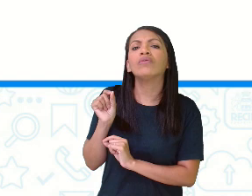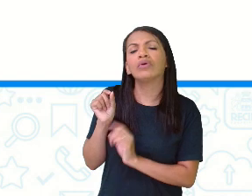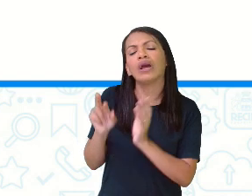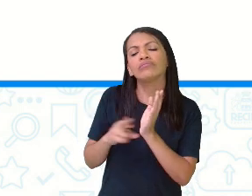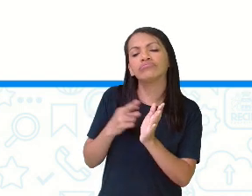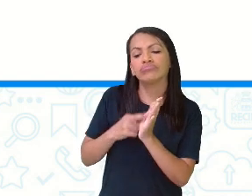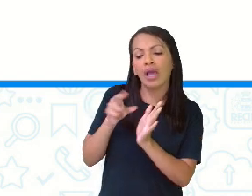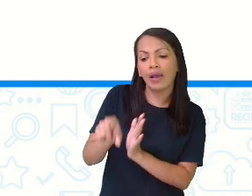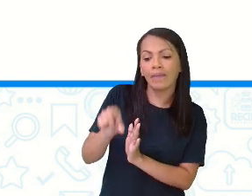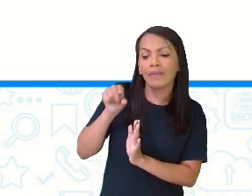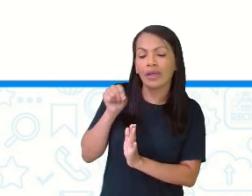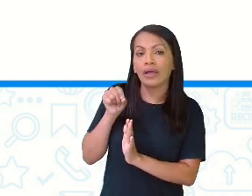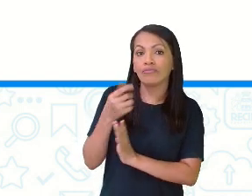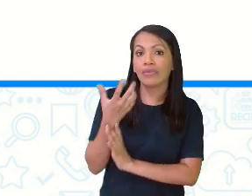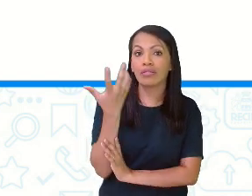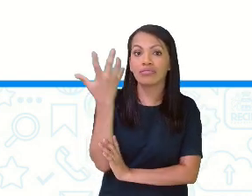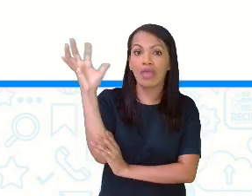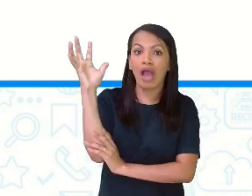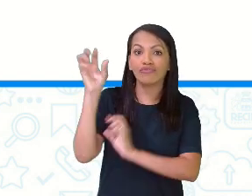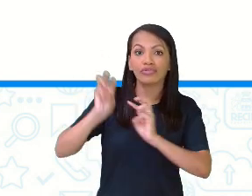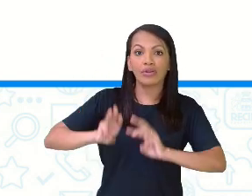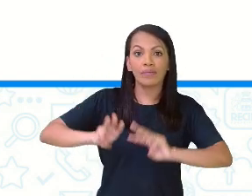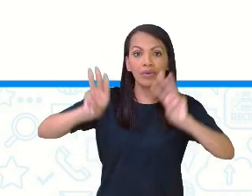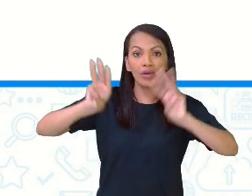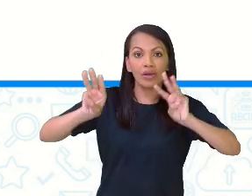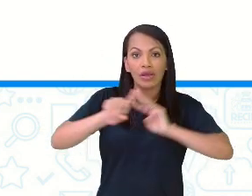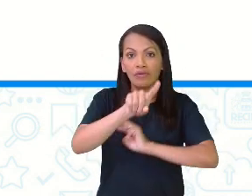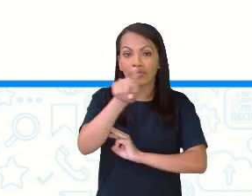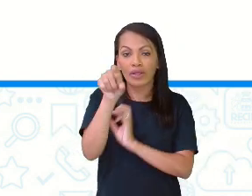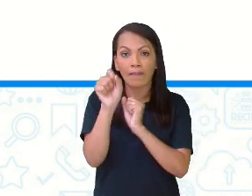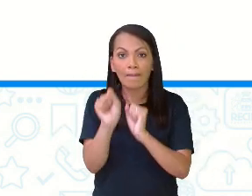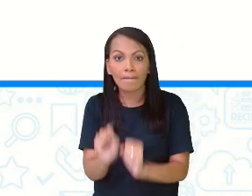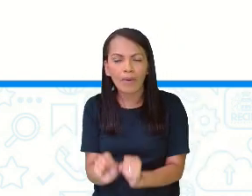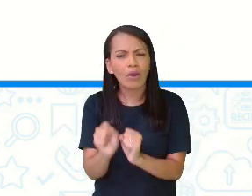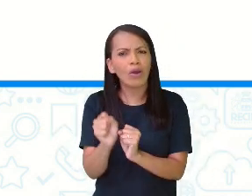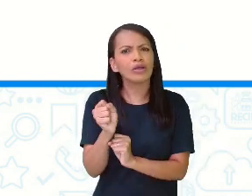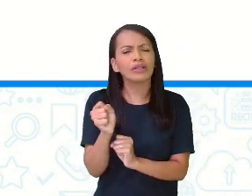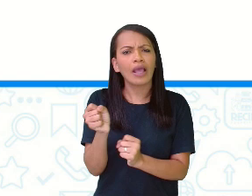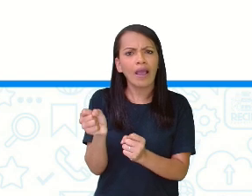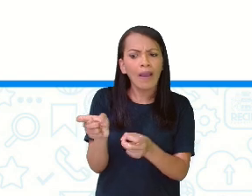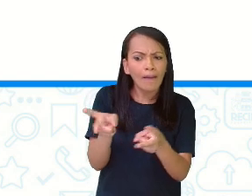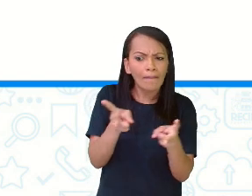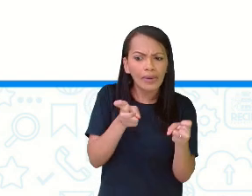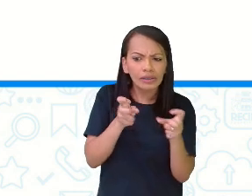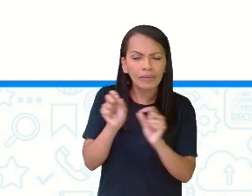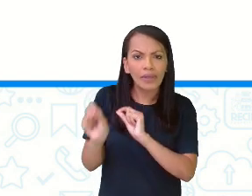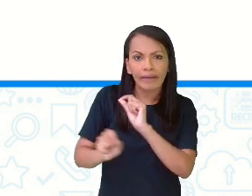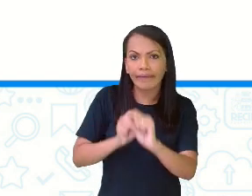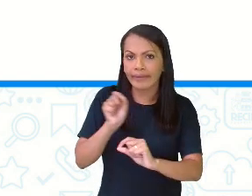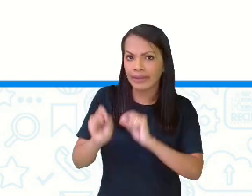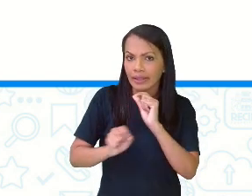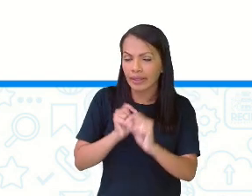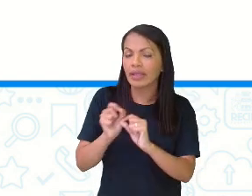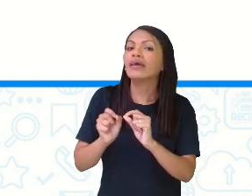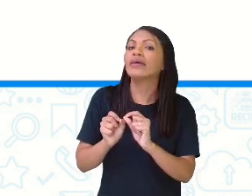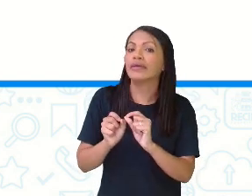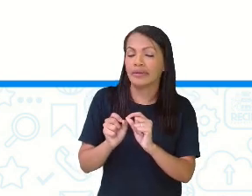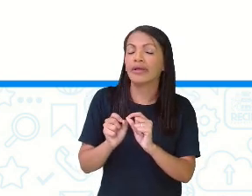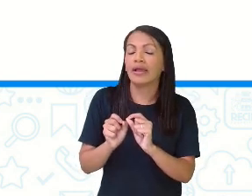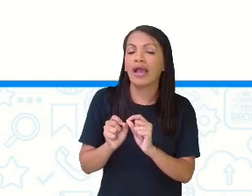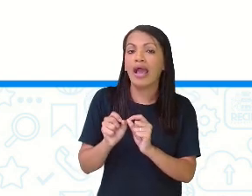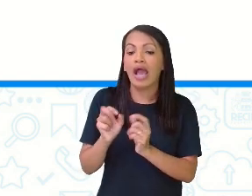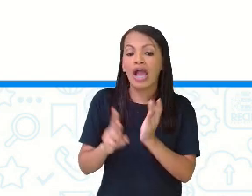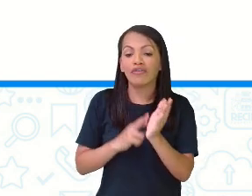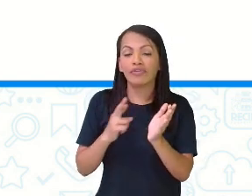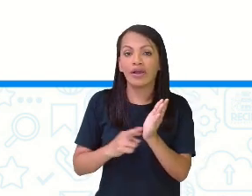ela foi tirada da árvore de livro, não é? Vocês podem observar que a revista Qual é, que eu já trouxe